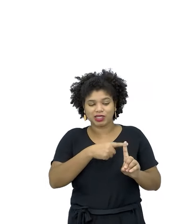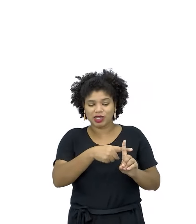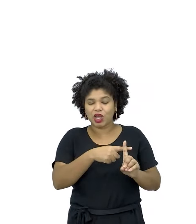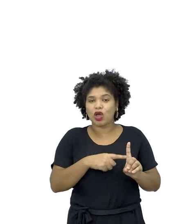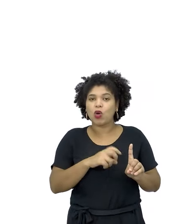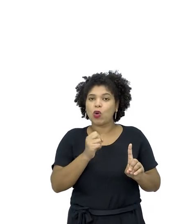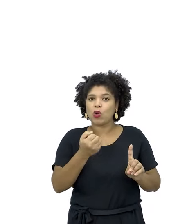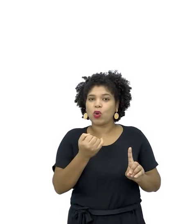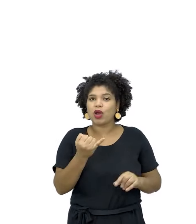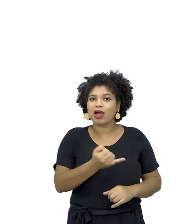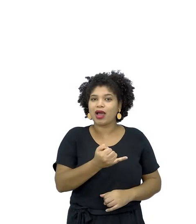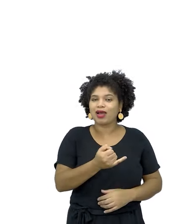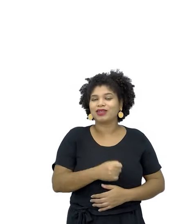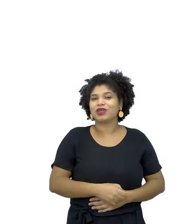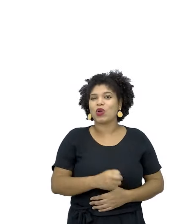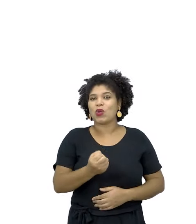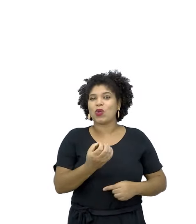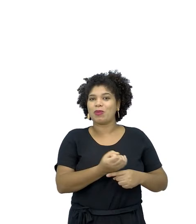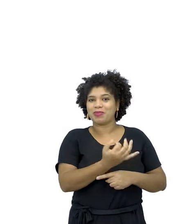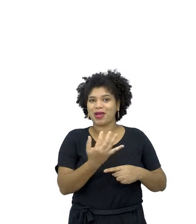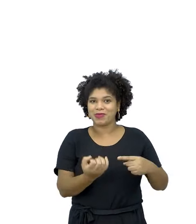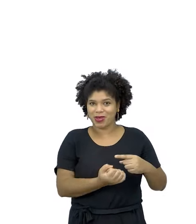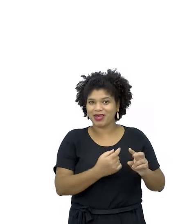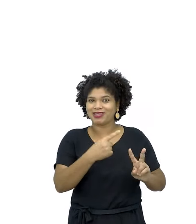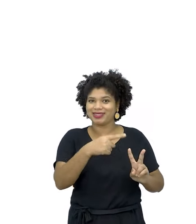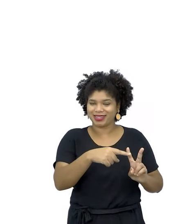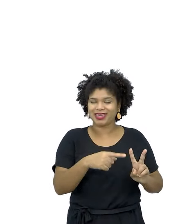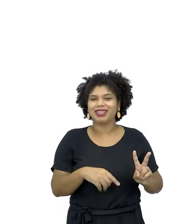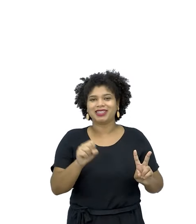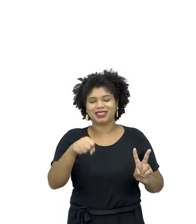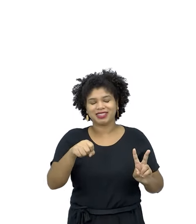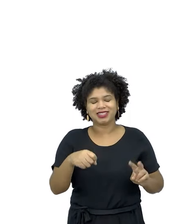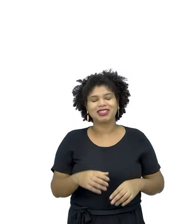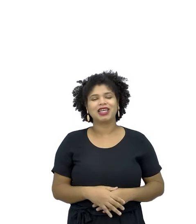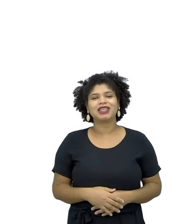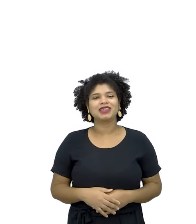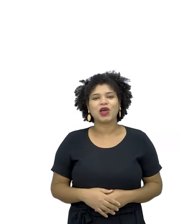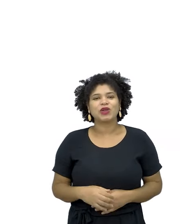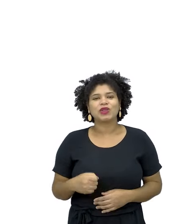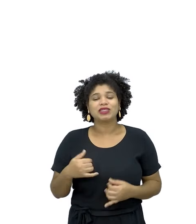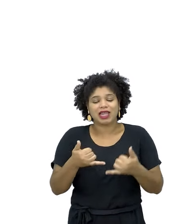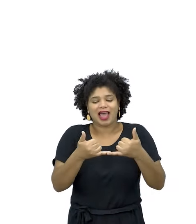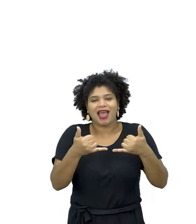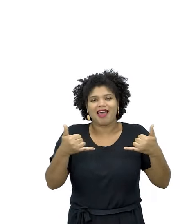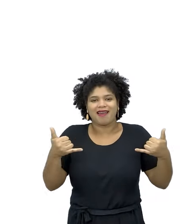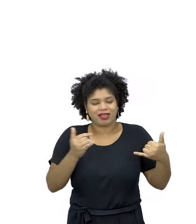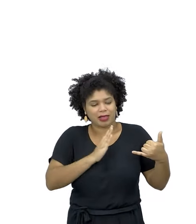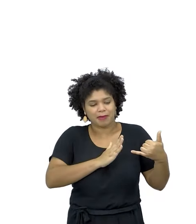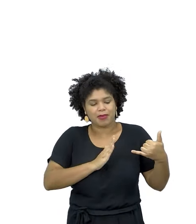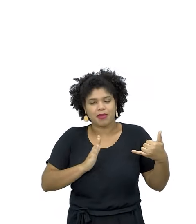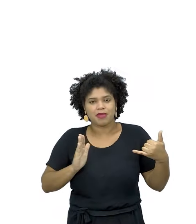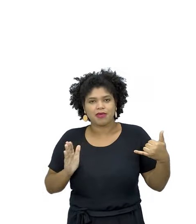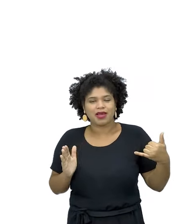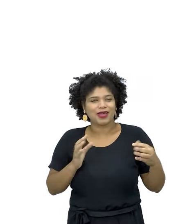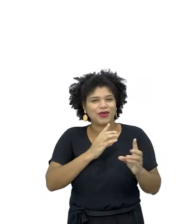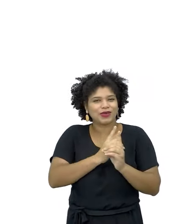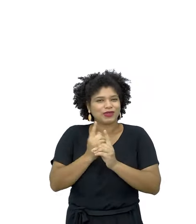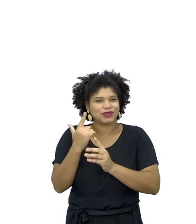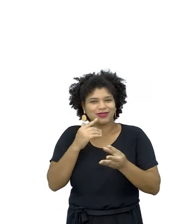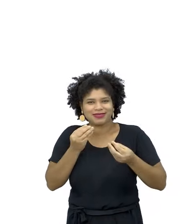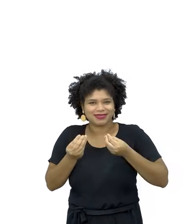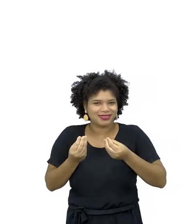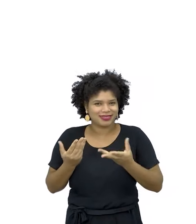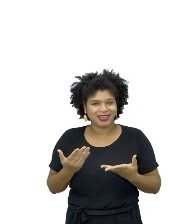raiz, a racionalização, a localização desse número irracional na reta numérica. Então aí, professor, depende muito